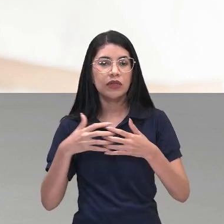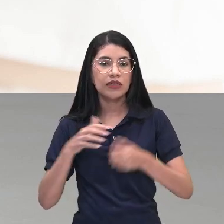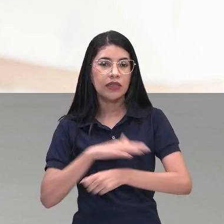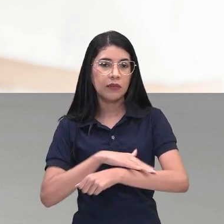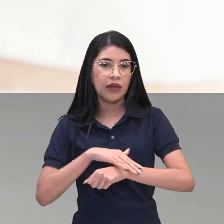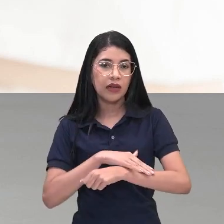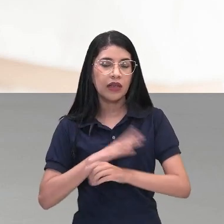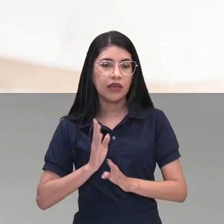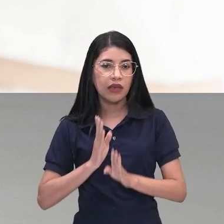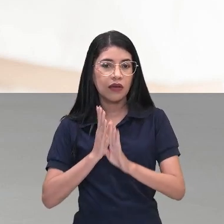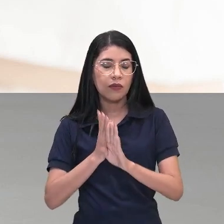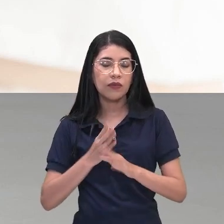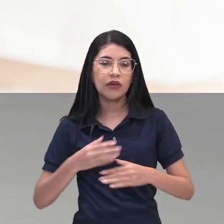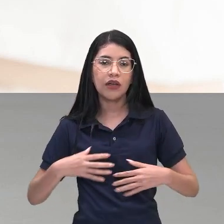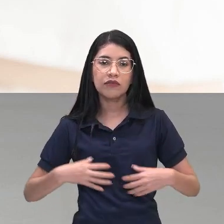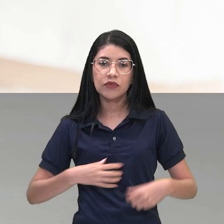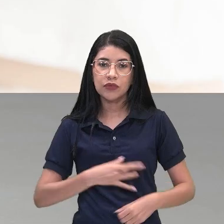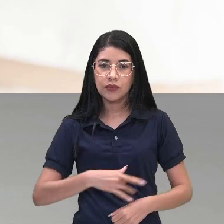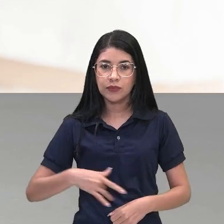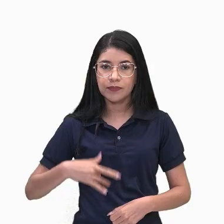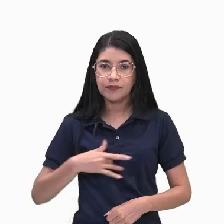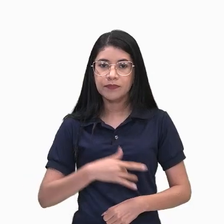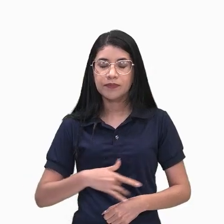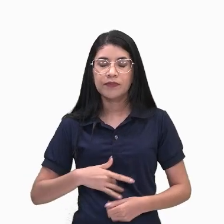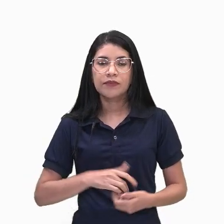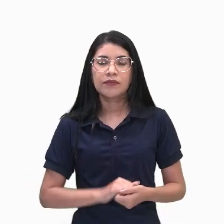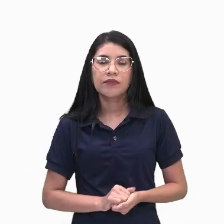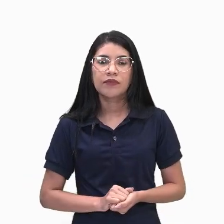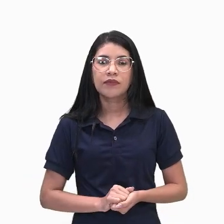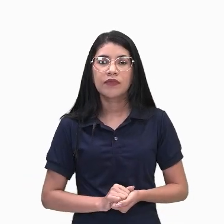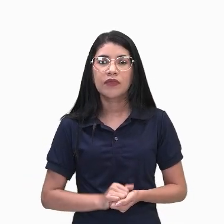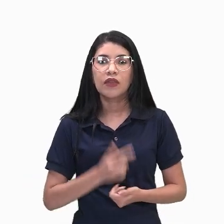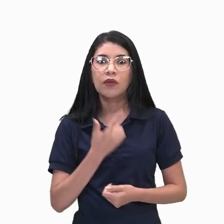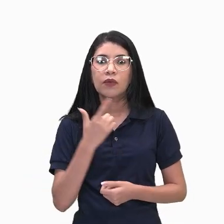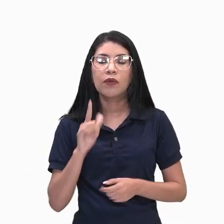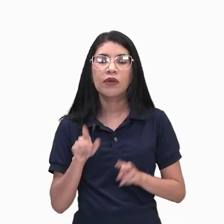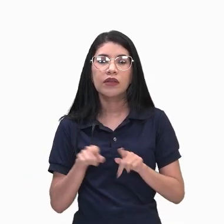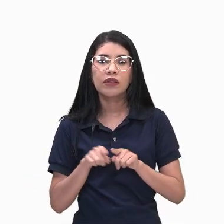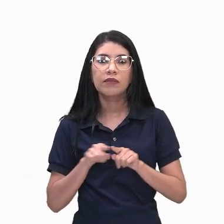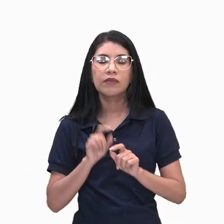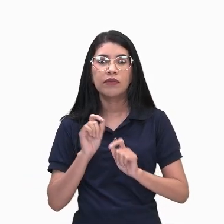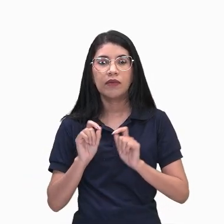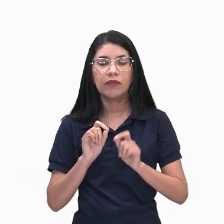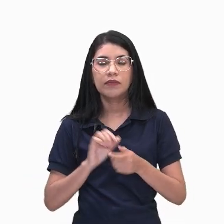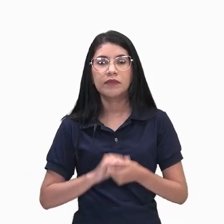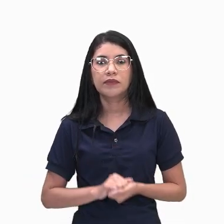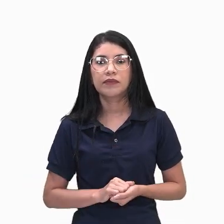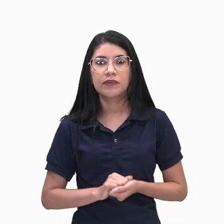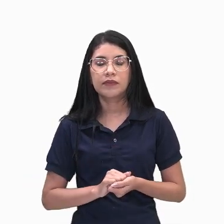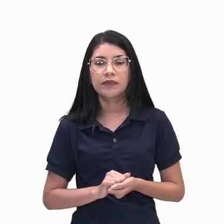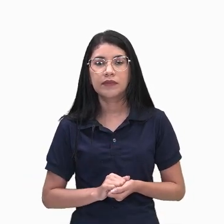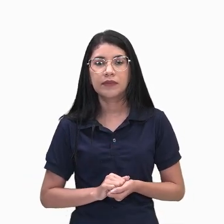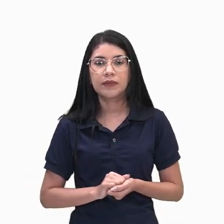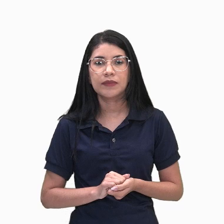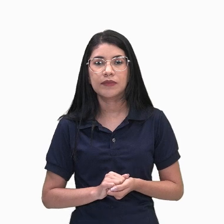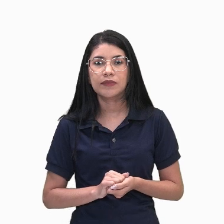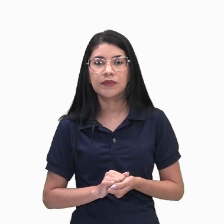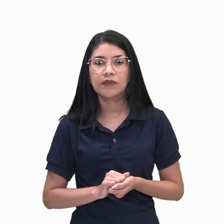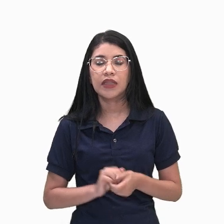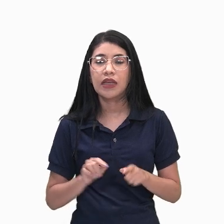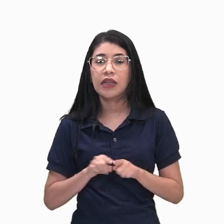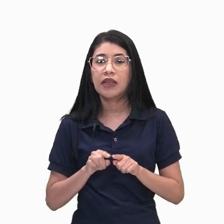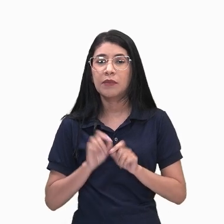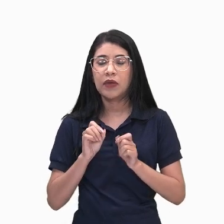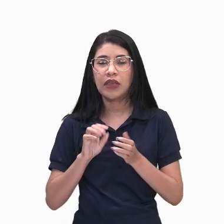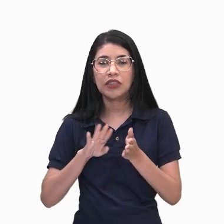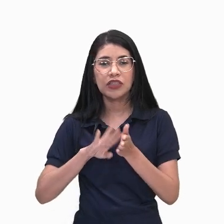está localizado no intestino delgado. Vamos ver mais funções ali do tecido epitelial. Tem também função